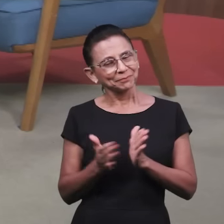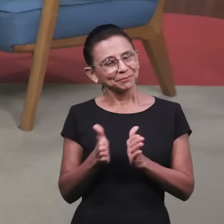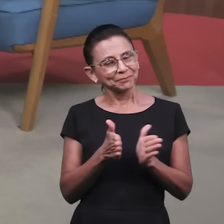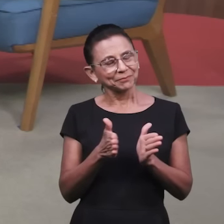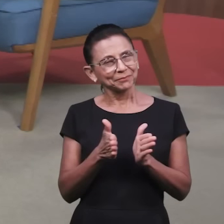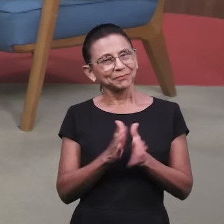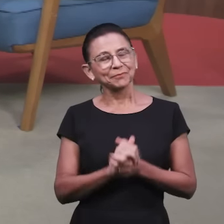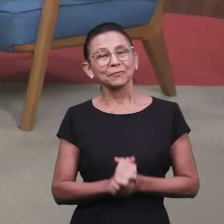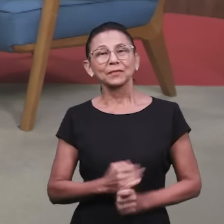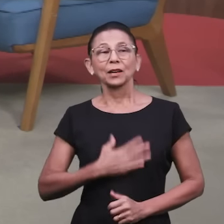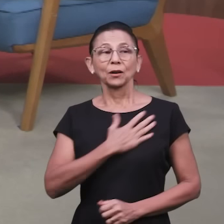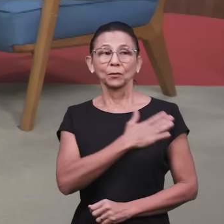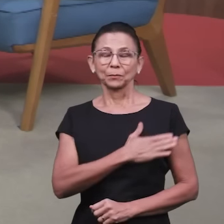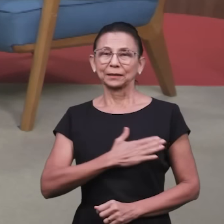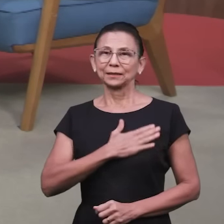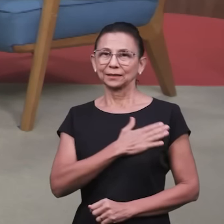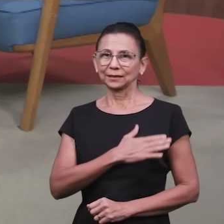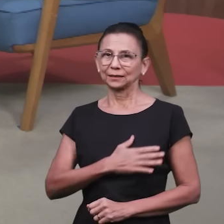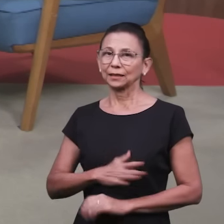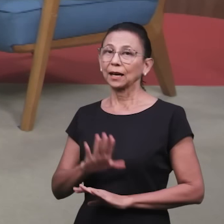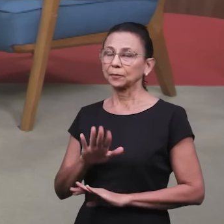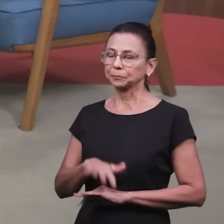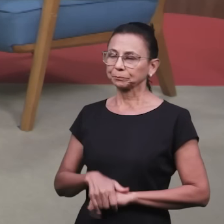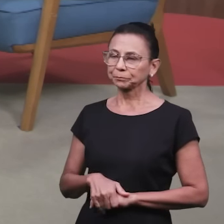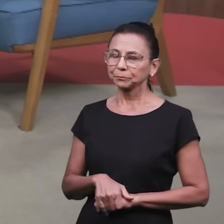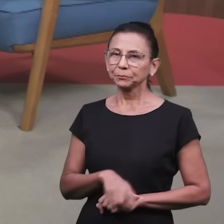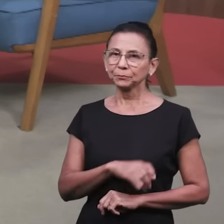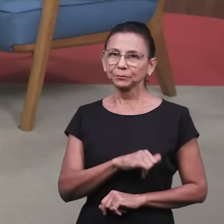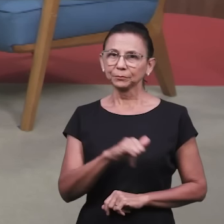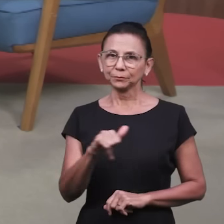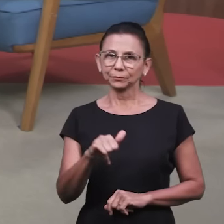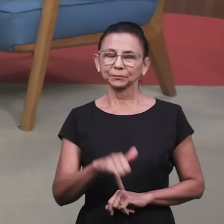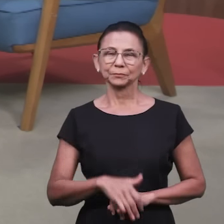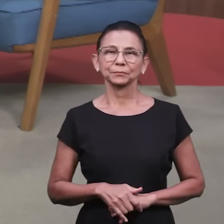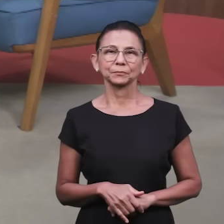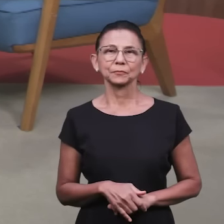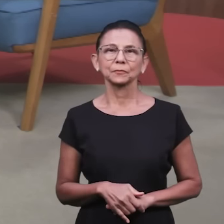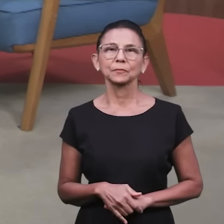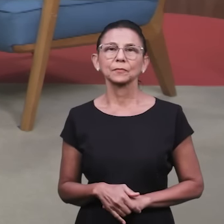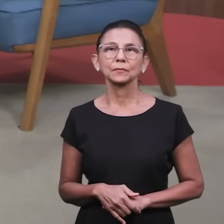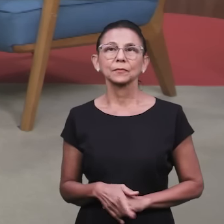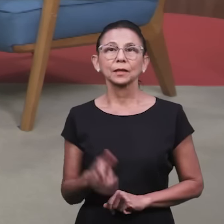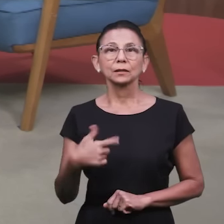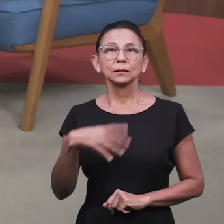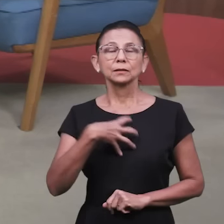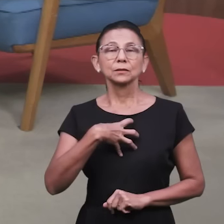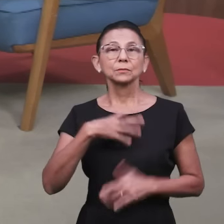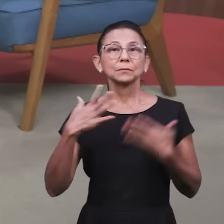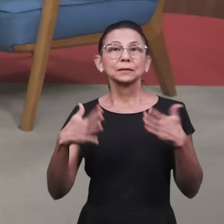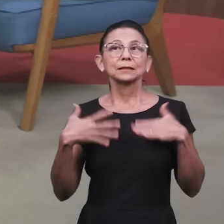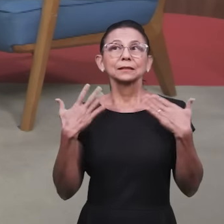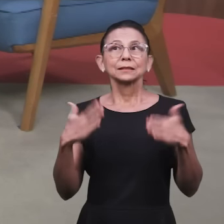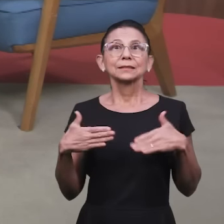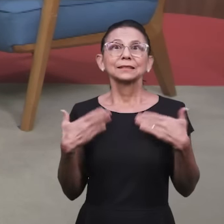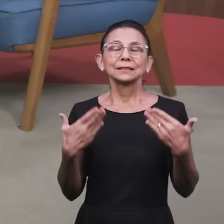uma vez foi um prazer notável. Aliás, eu quero dizer isso para vocês que estão nos assistindo. É realmente uma alegria.